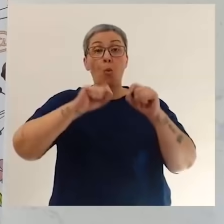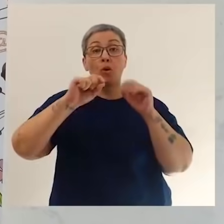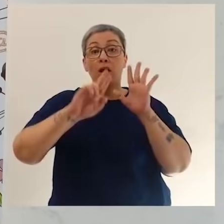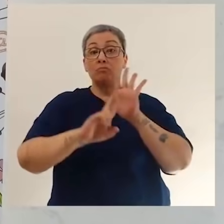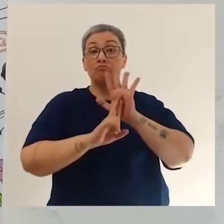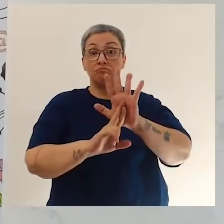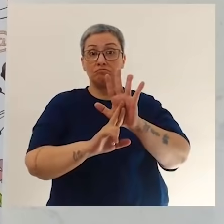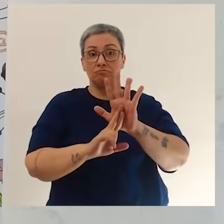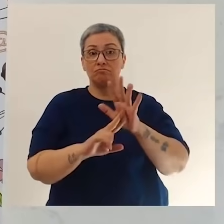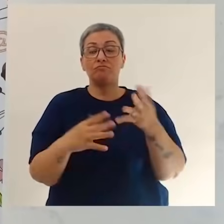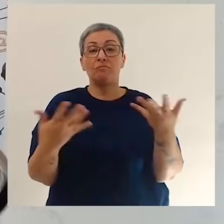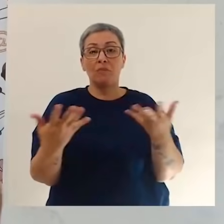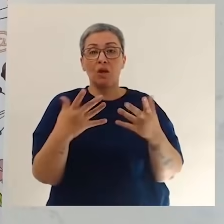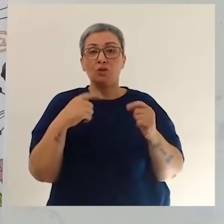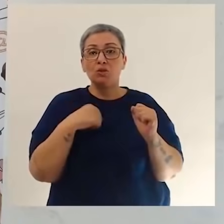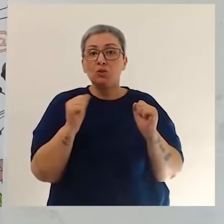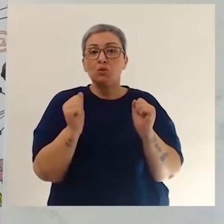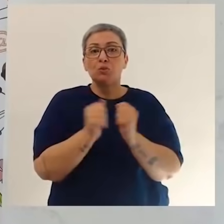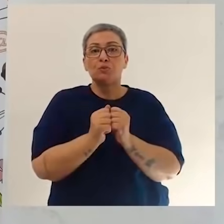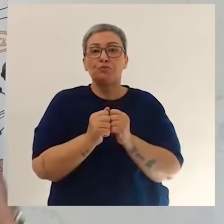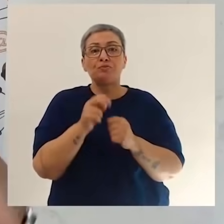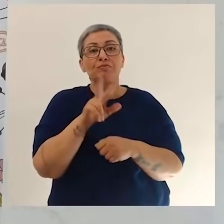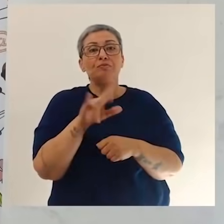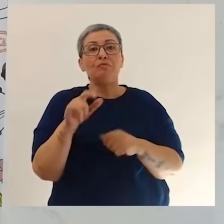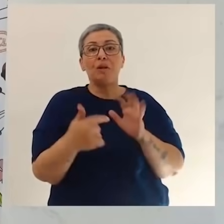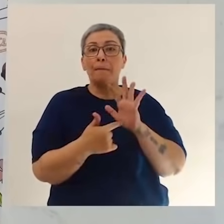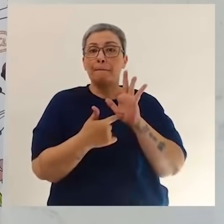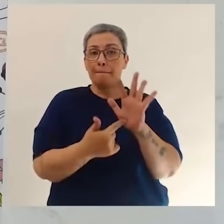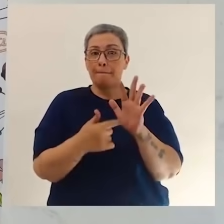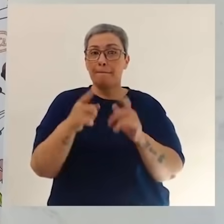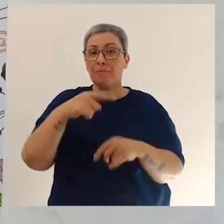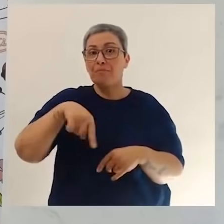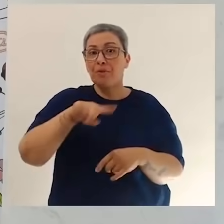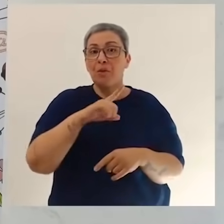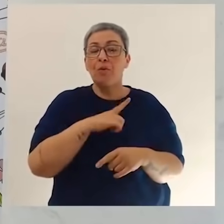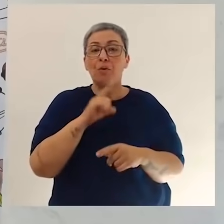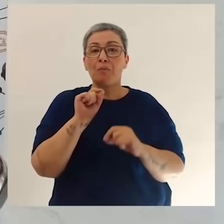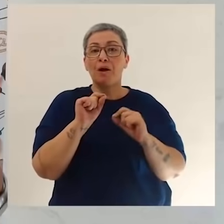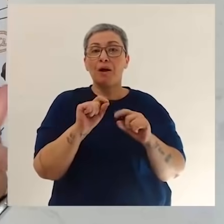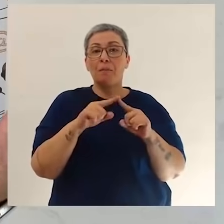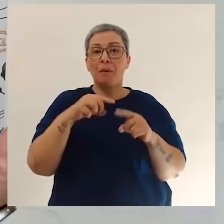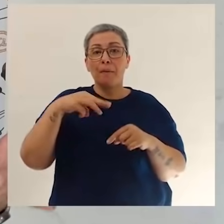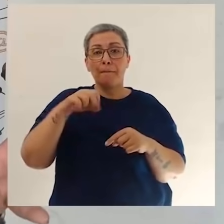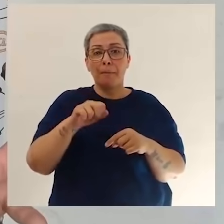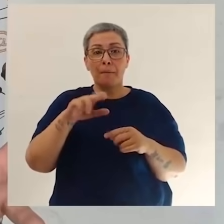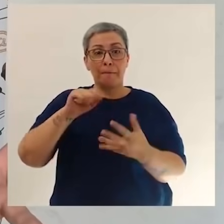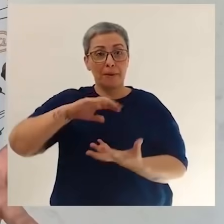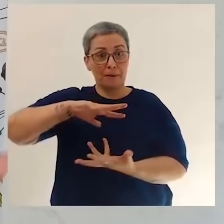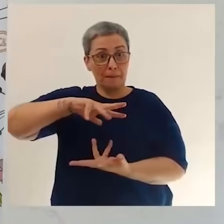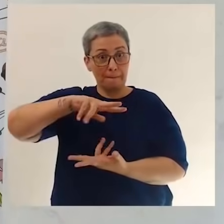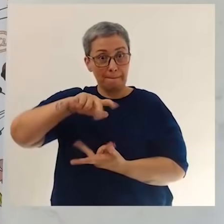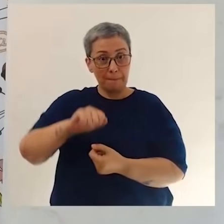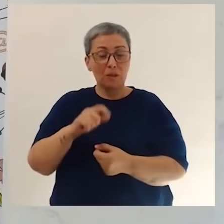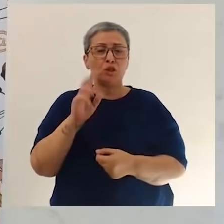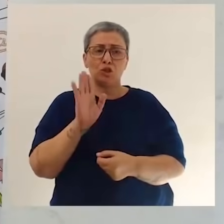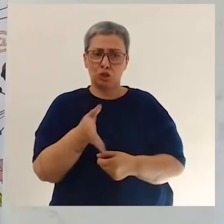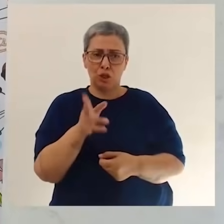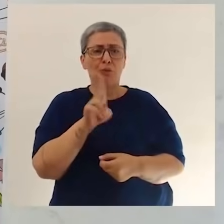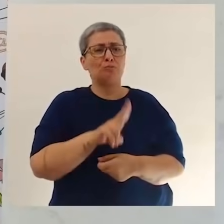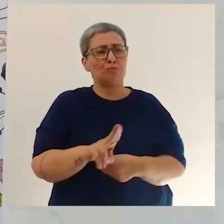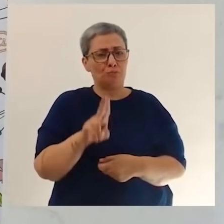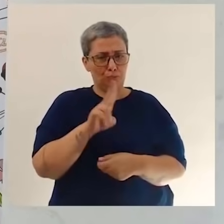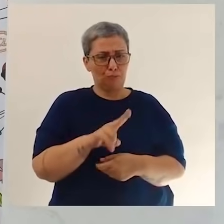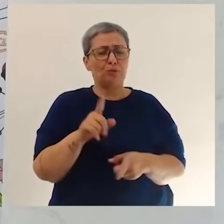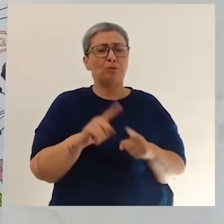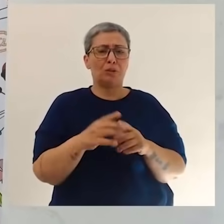ela representa. Junto com isso, vou mostrar para vocês o mapa mundi. Nós já